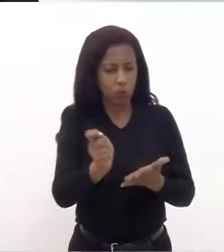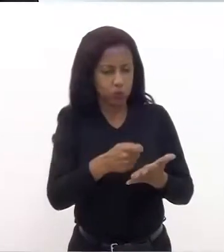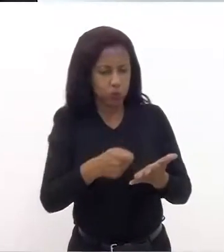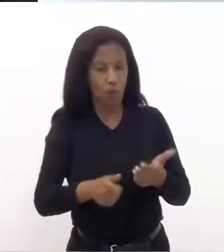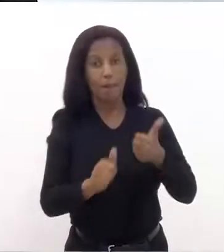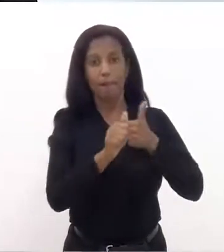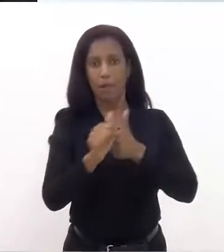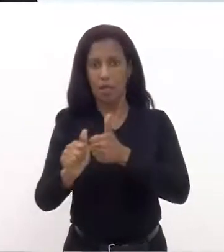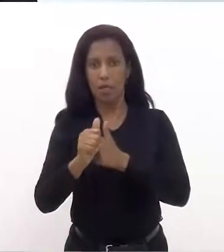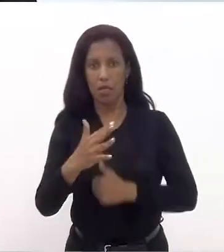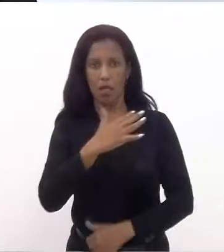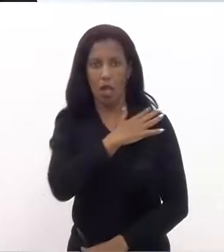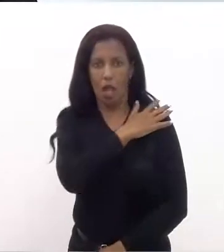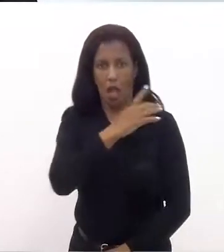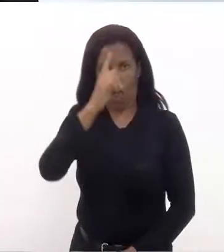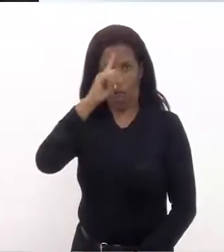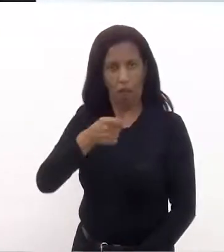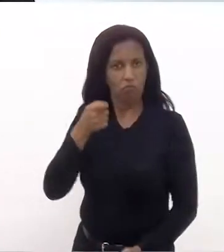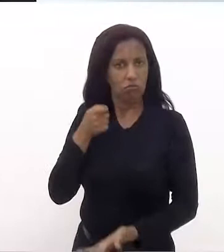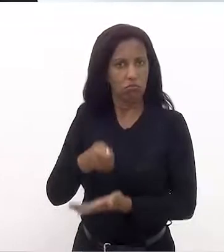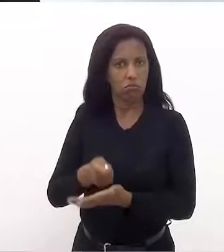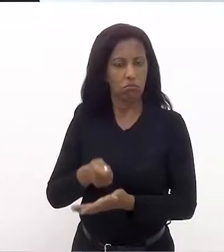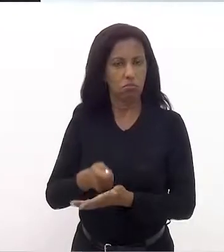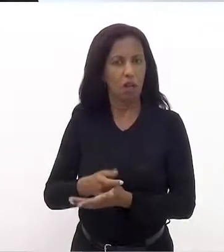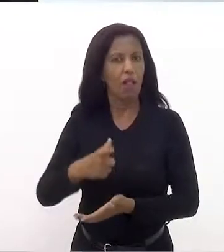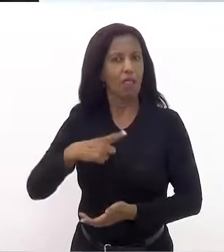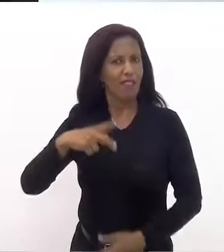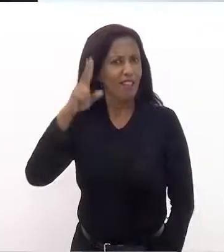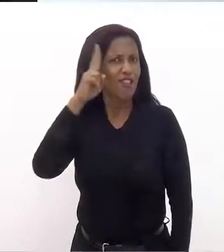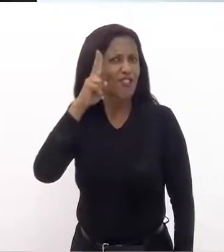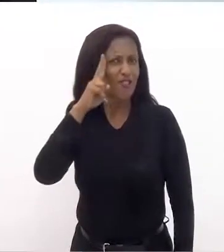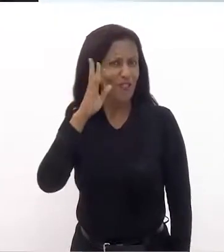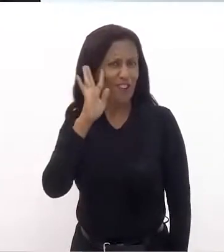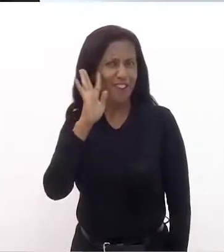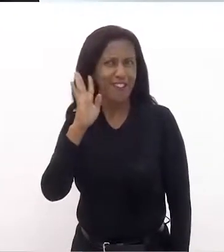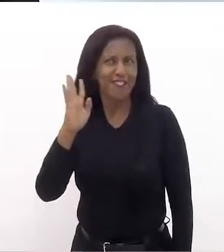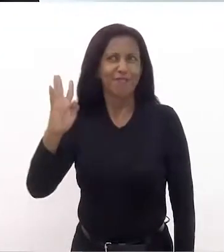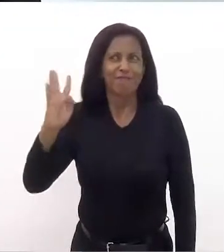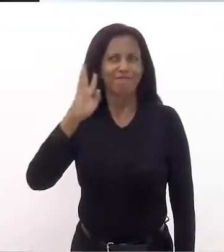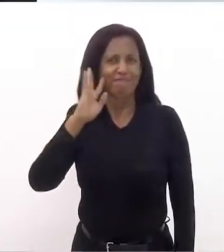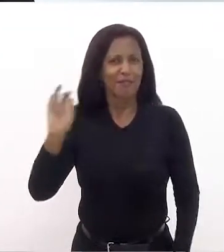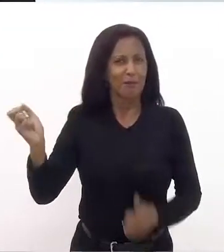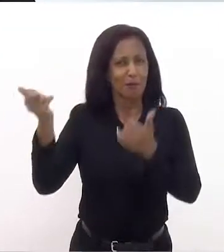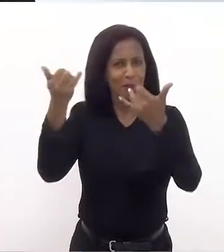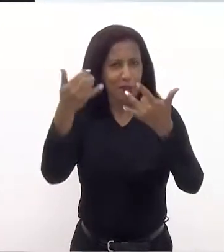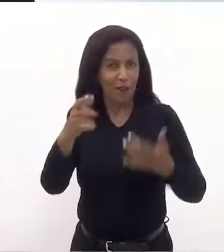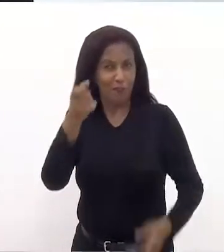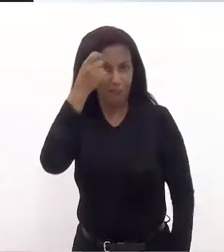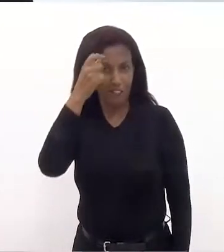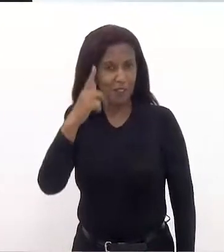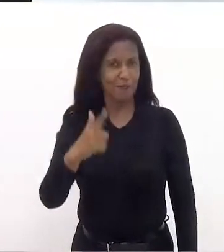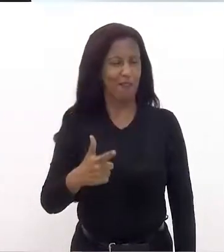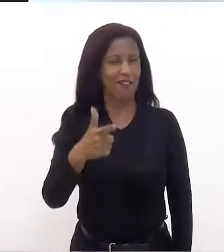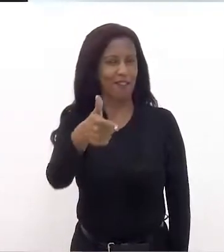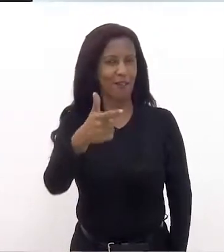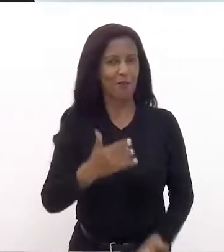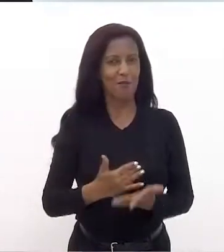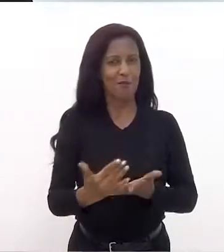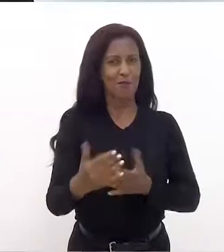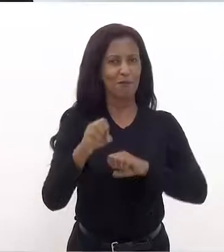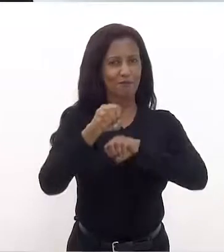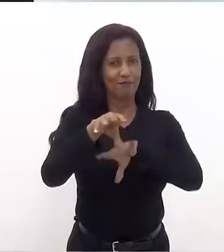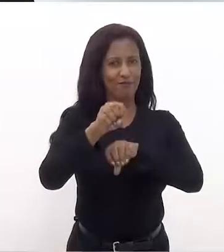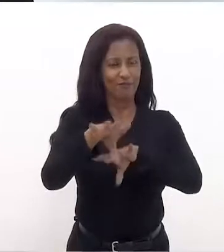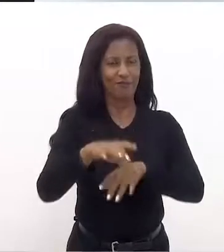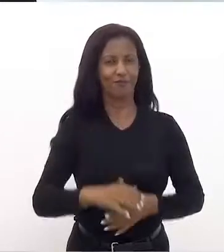escritor, perseguido na ditadura, enfim, tem muita história para a gente se inspirar. Para mais detalhes, fica ligado, está no